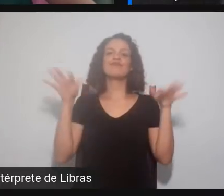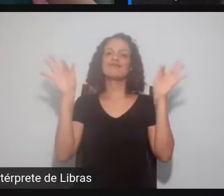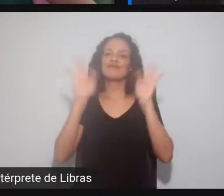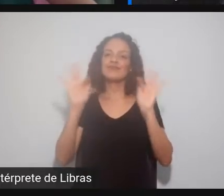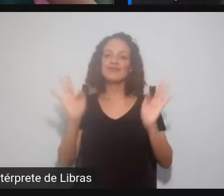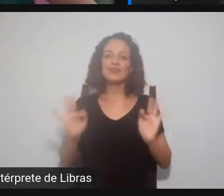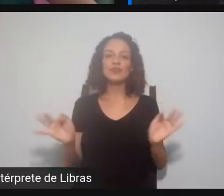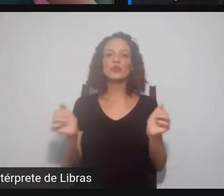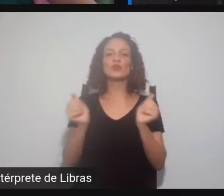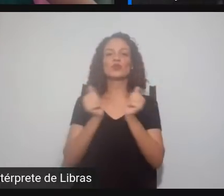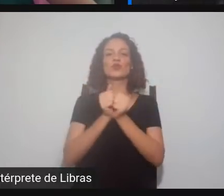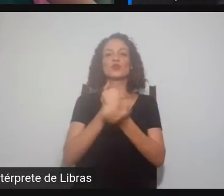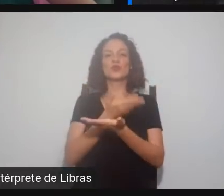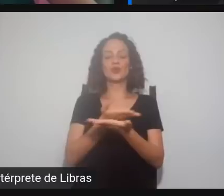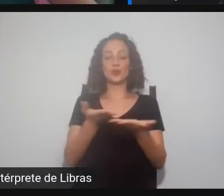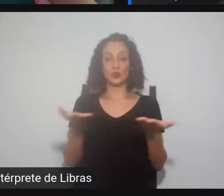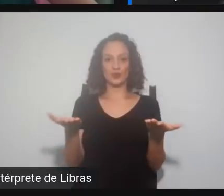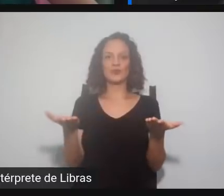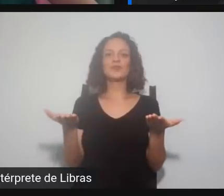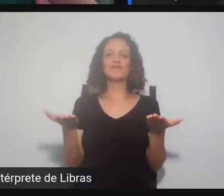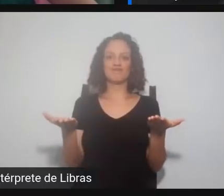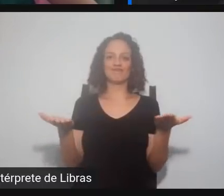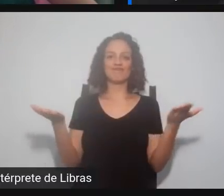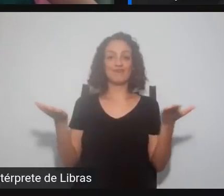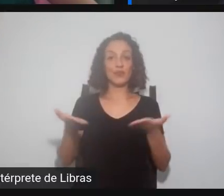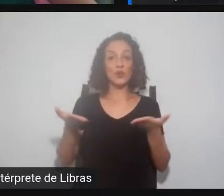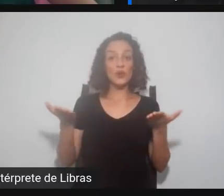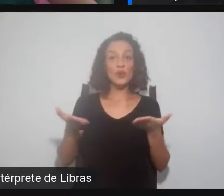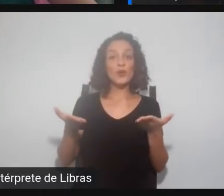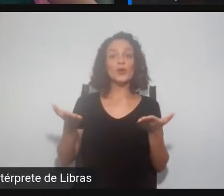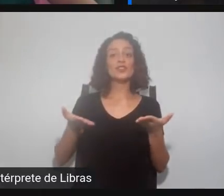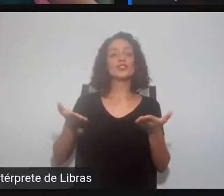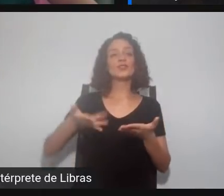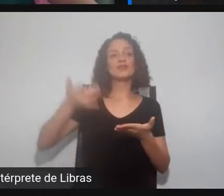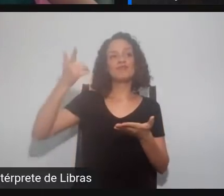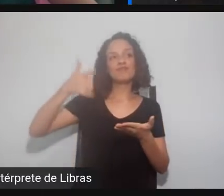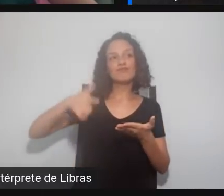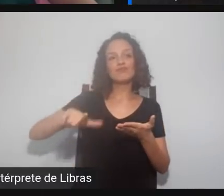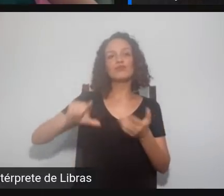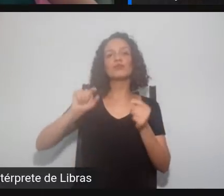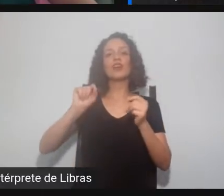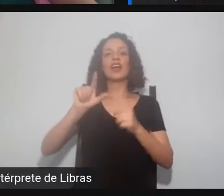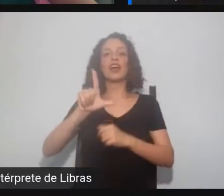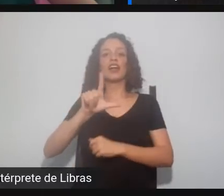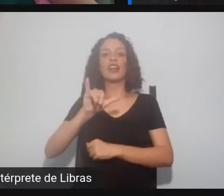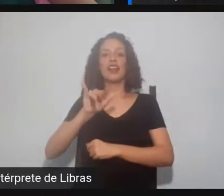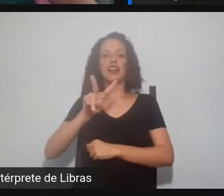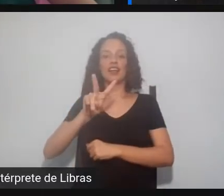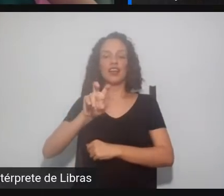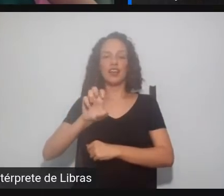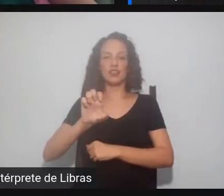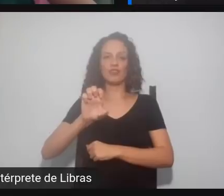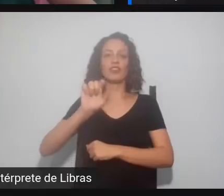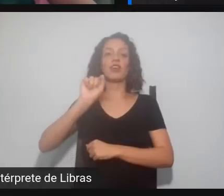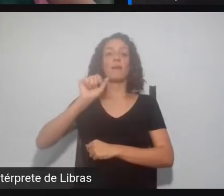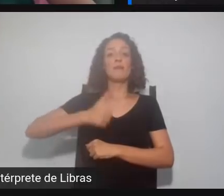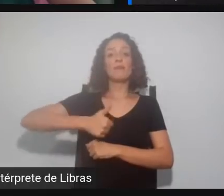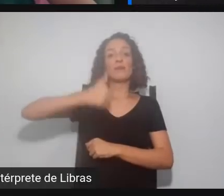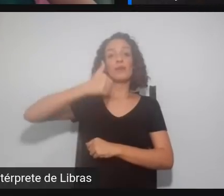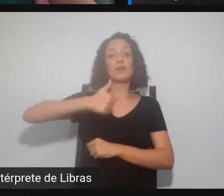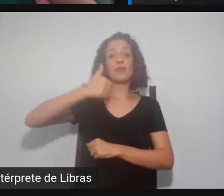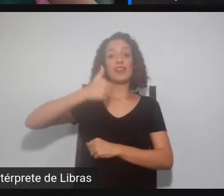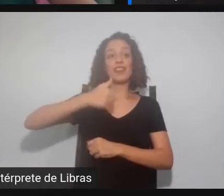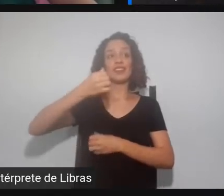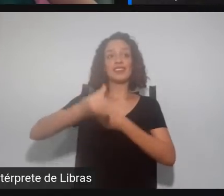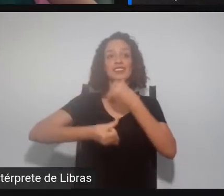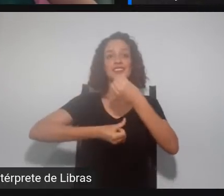aqui hoje para mais uma live, a primeira desse semestre do curso de Pedagogia EAD